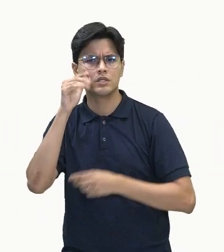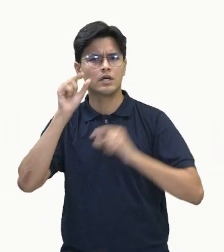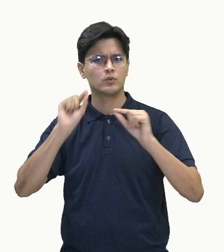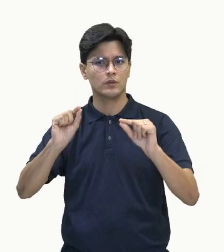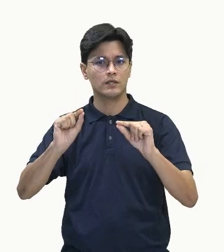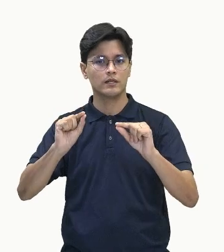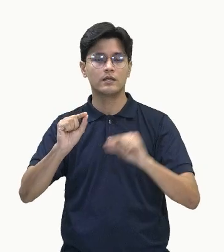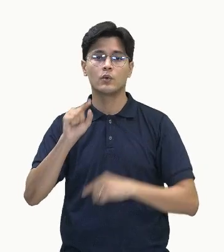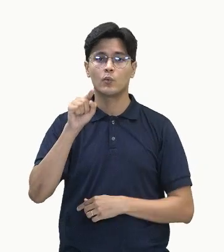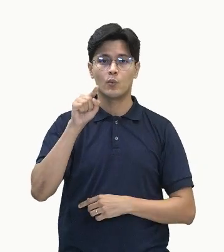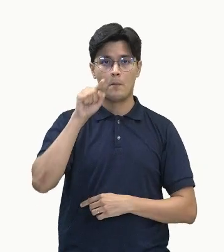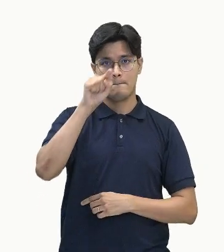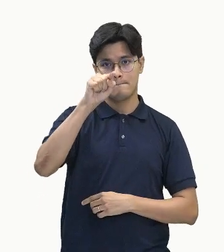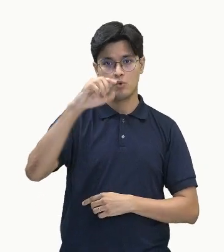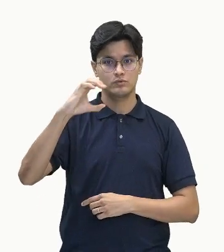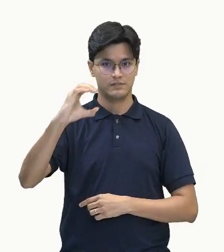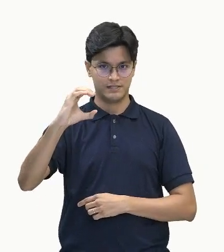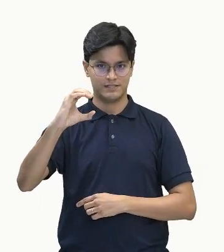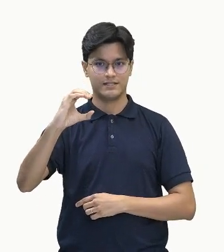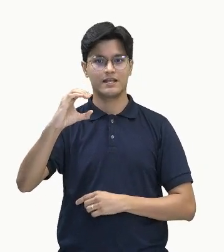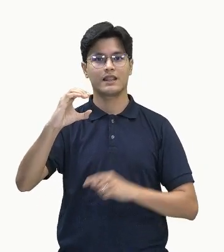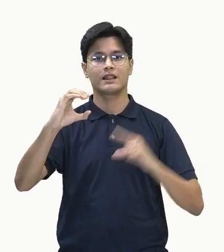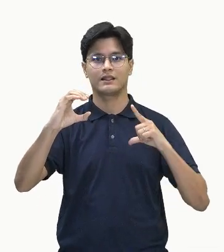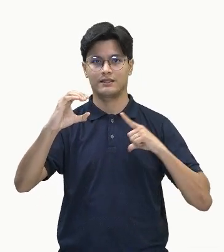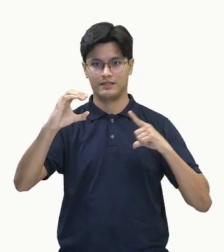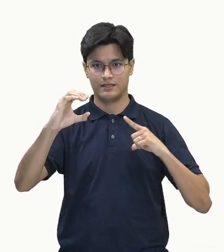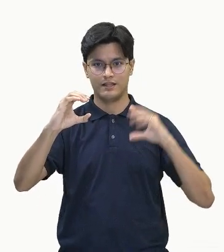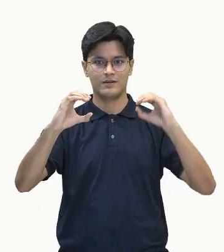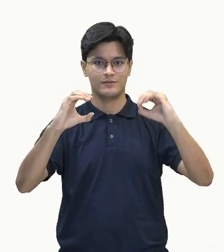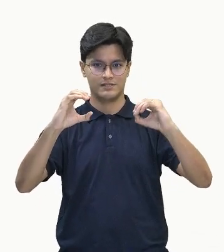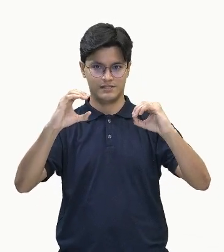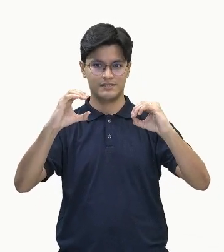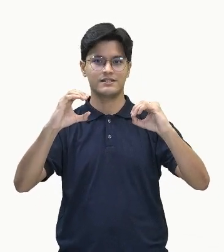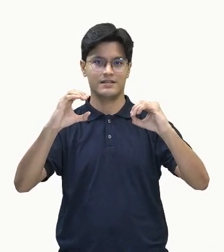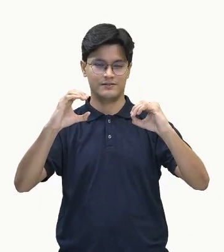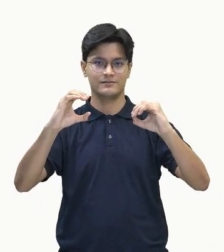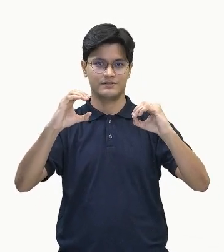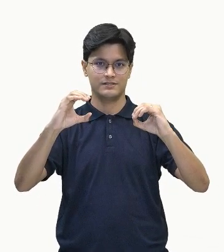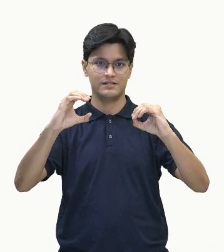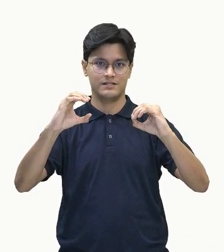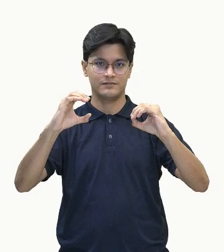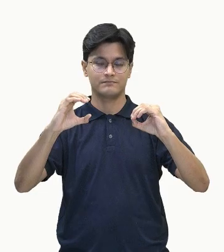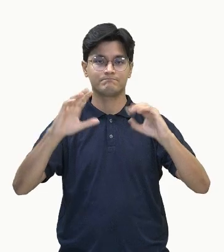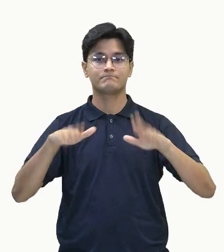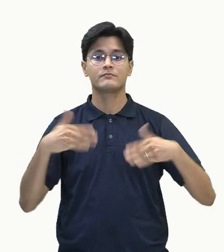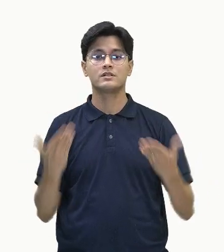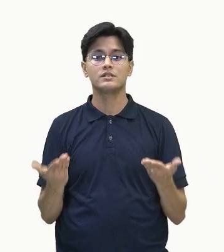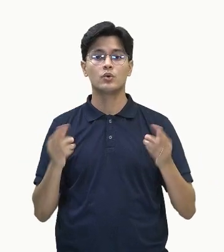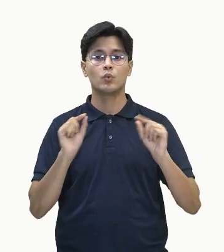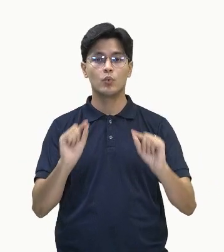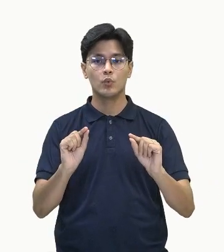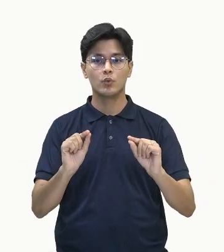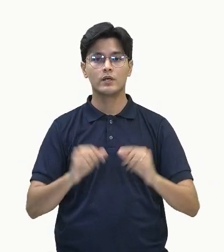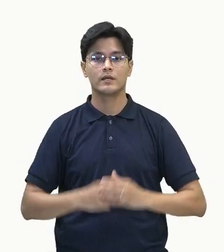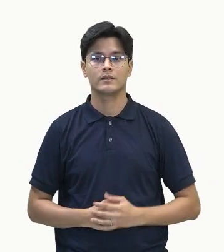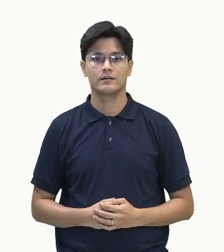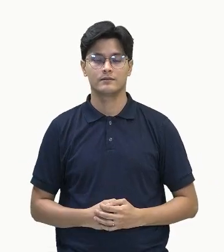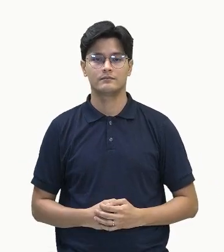C, como ele possui o 0 como uma de suas coordenadas, então o ponto